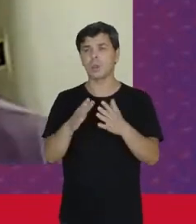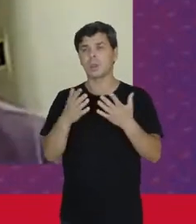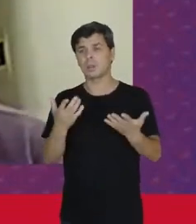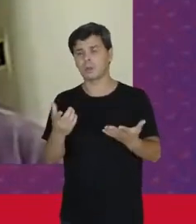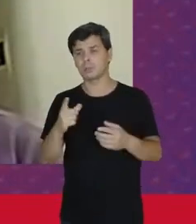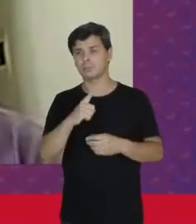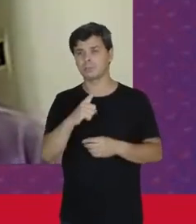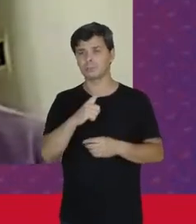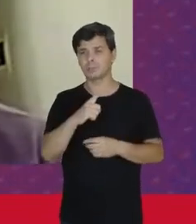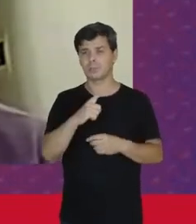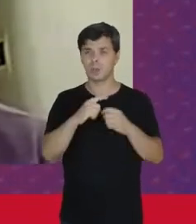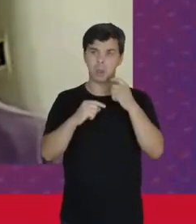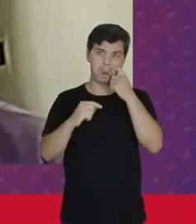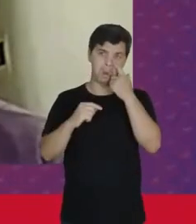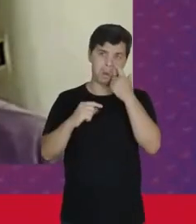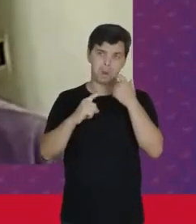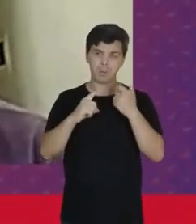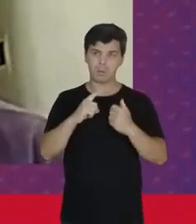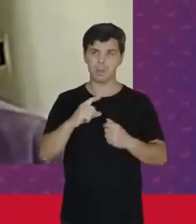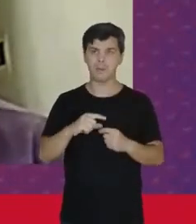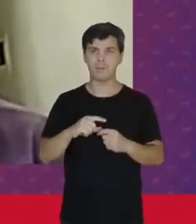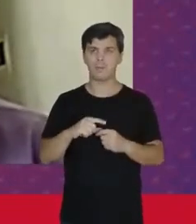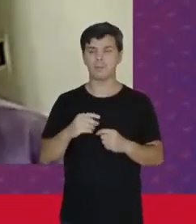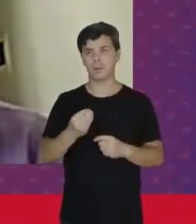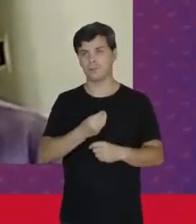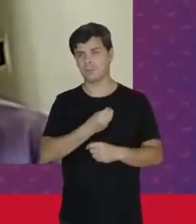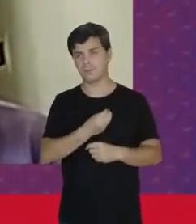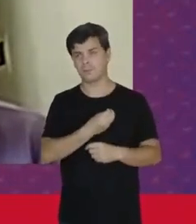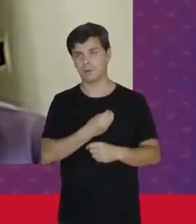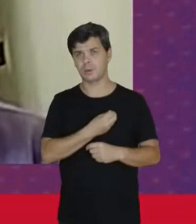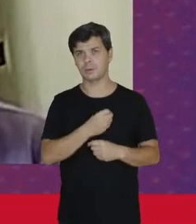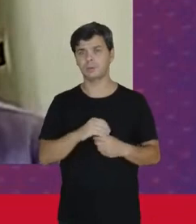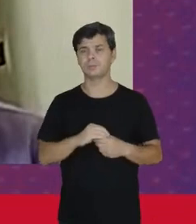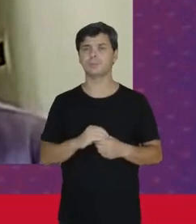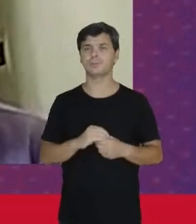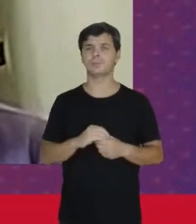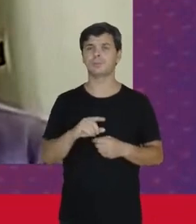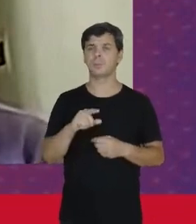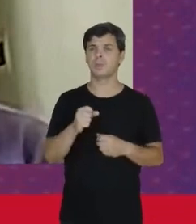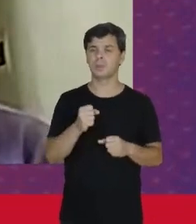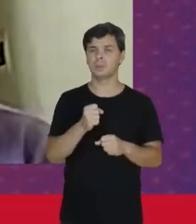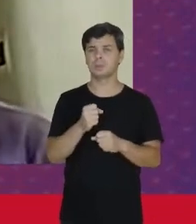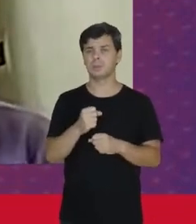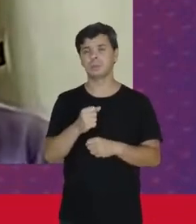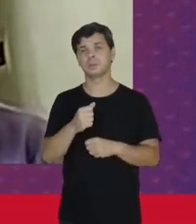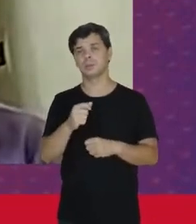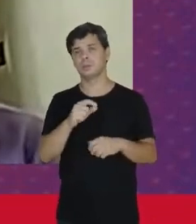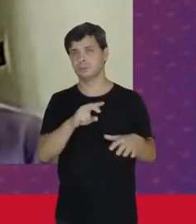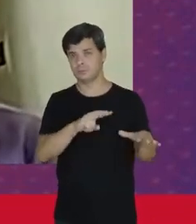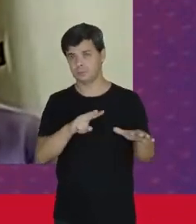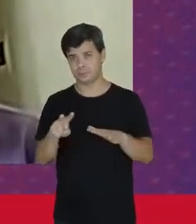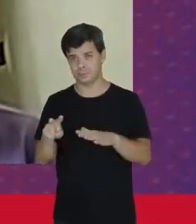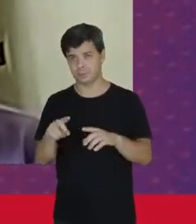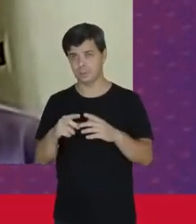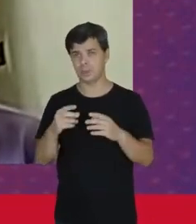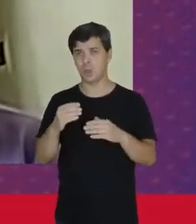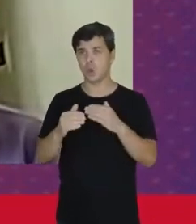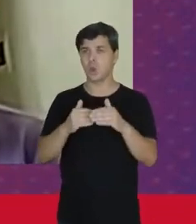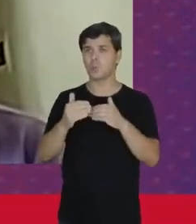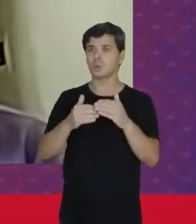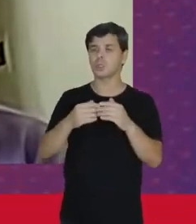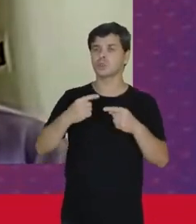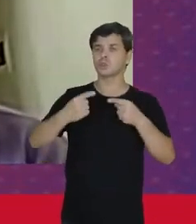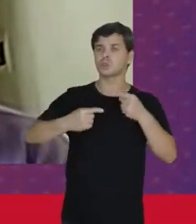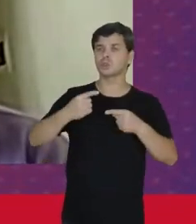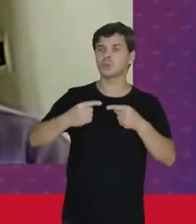gente teve aí, e tem tido, e está vivendo, inclusive, nesses últimos dias também, um processo de